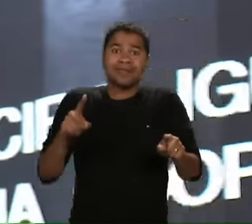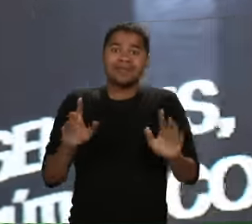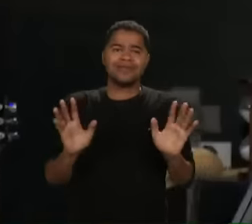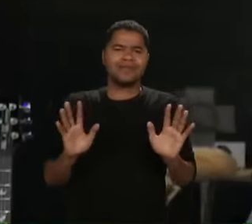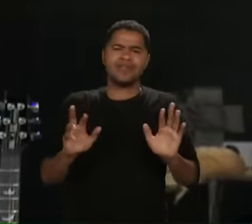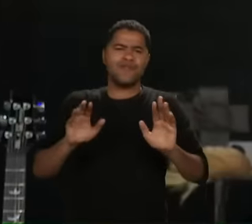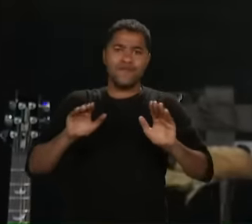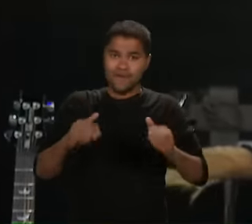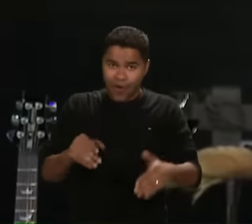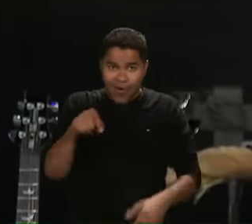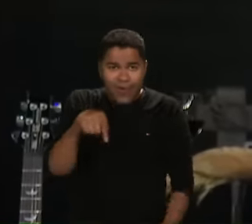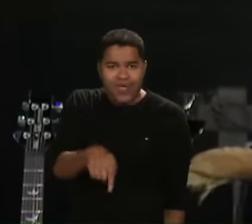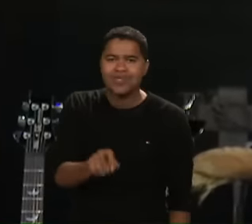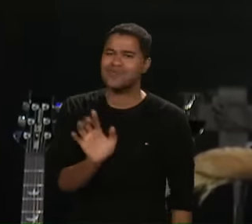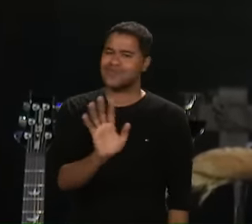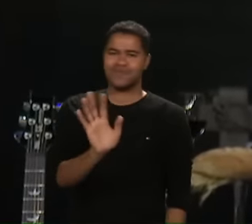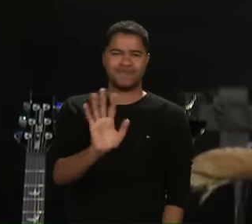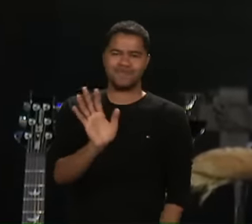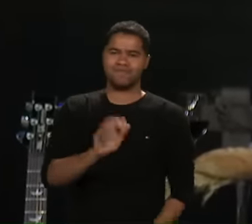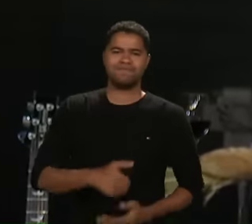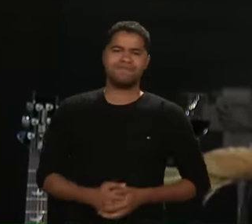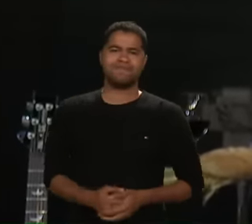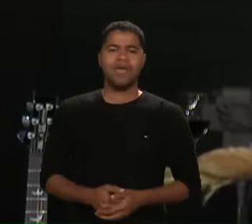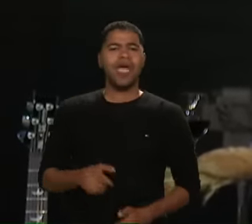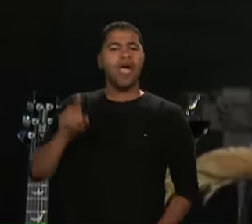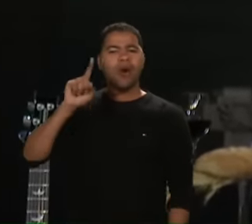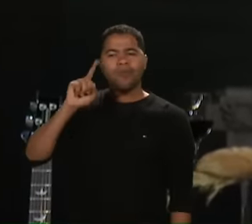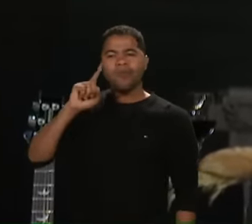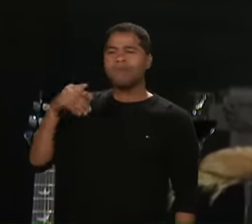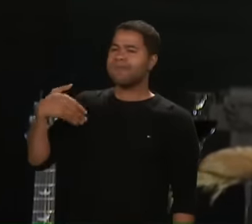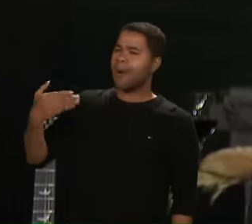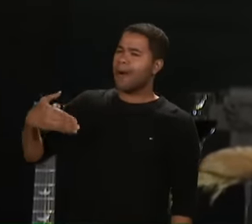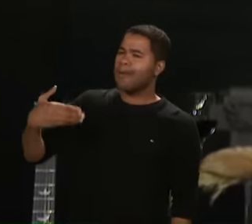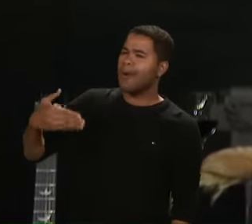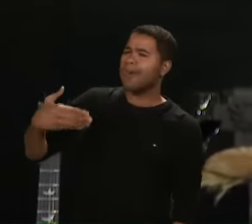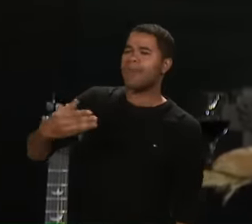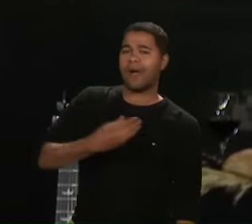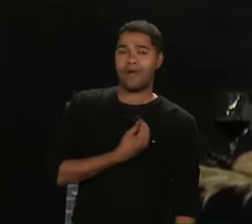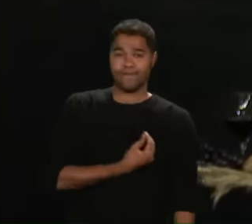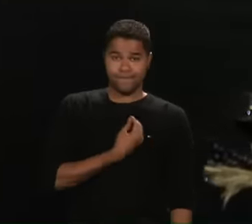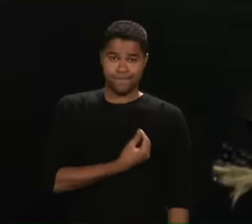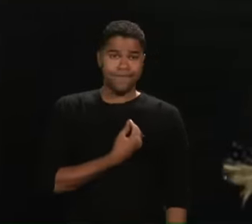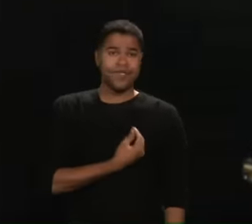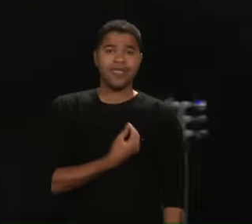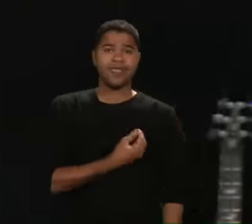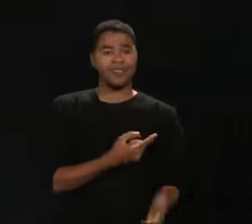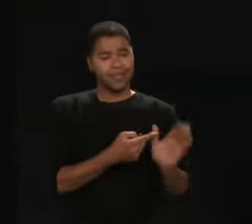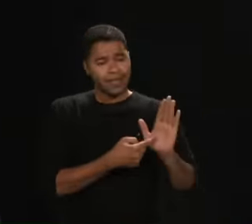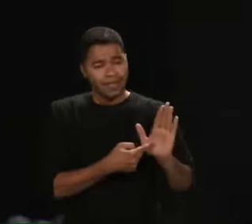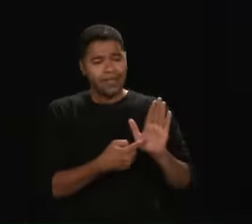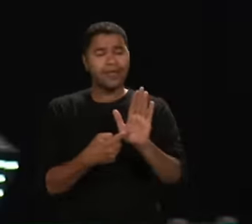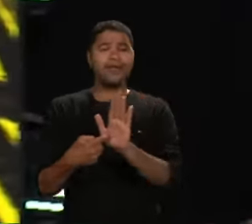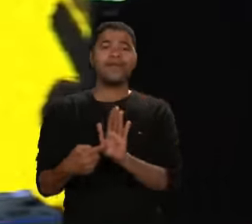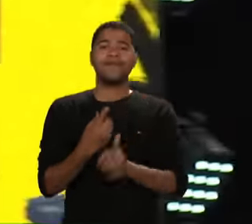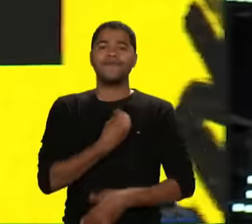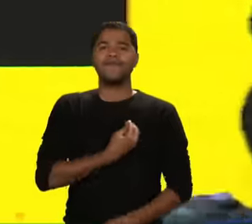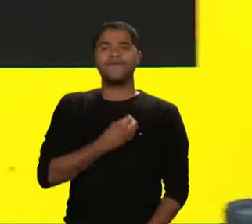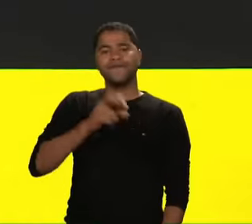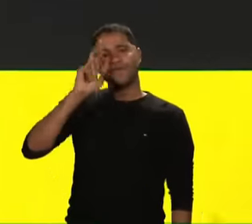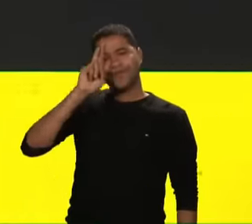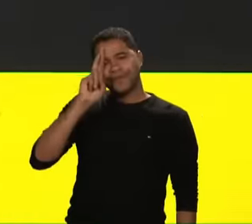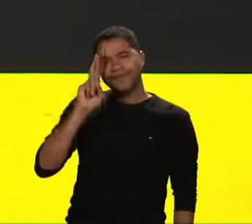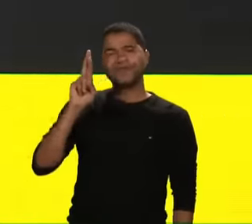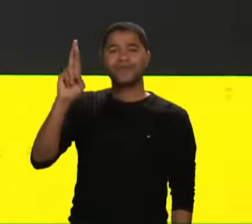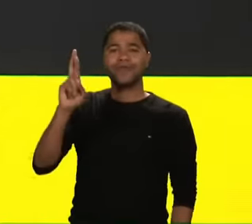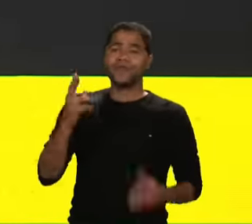não é isto só. É seu dia a dia, a sua vida. É a manifestação da vida do Senhor.